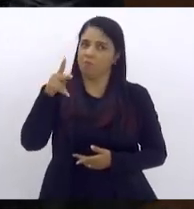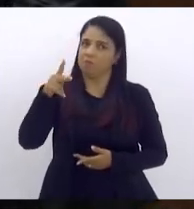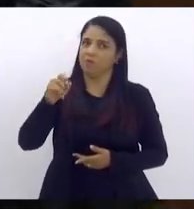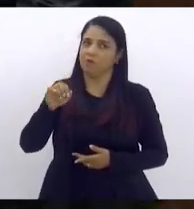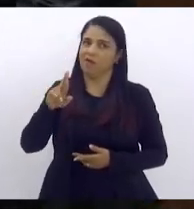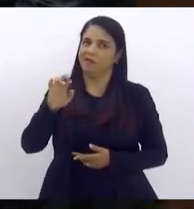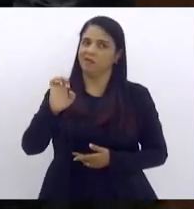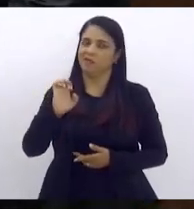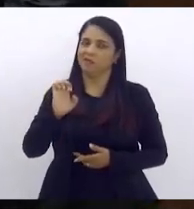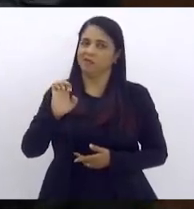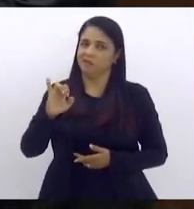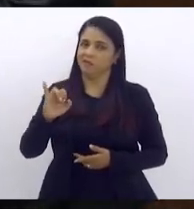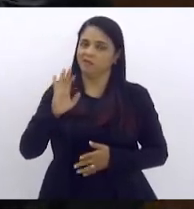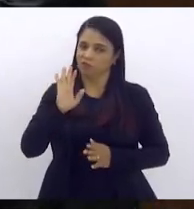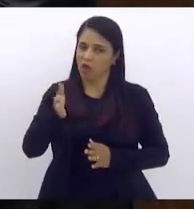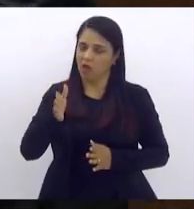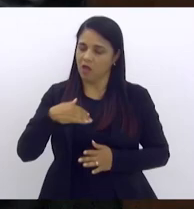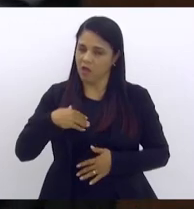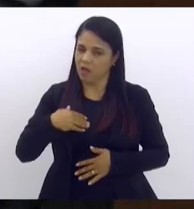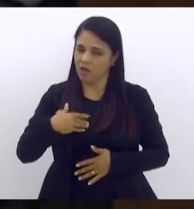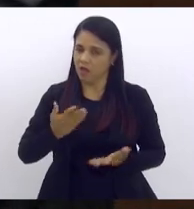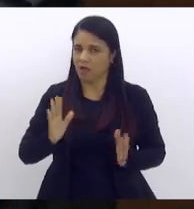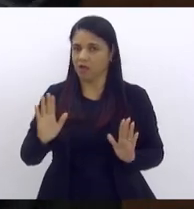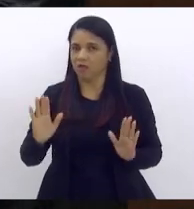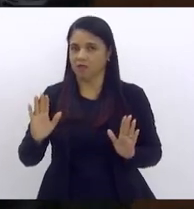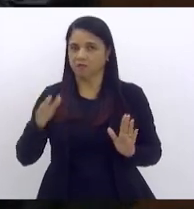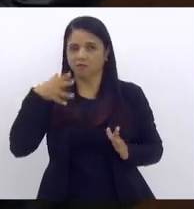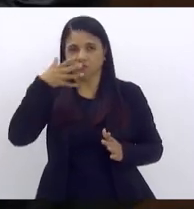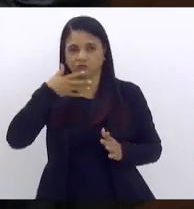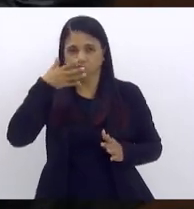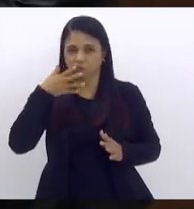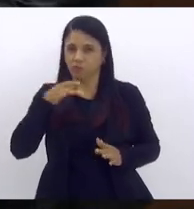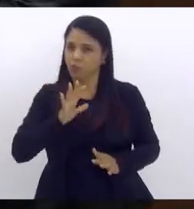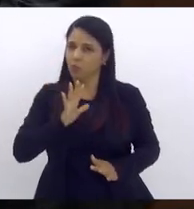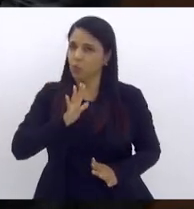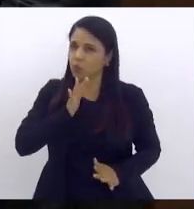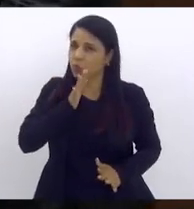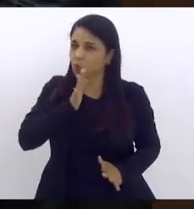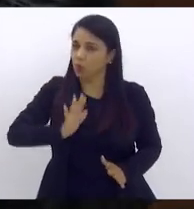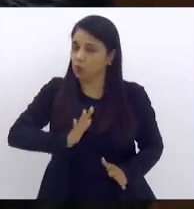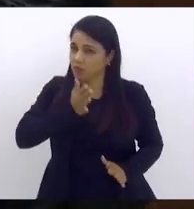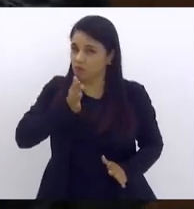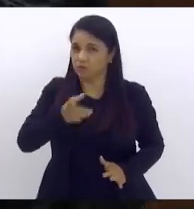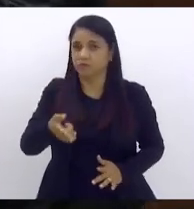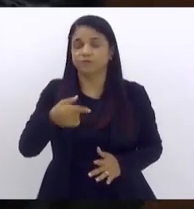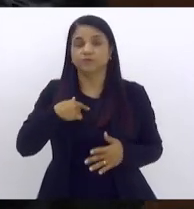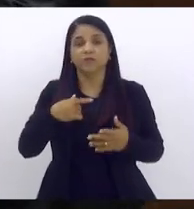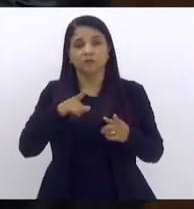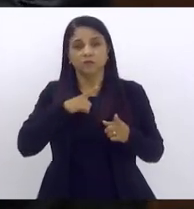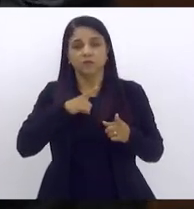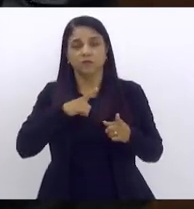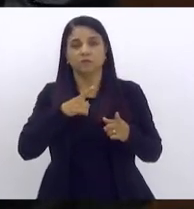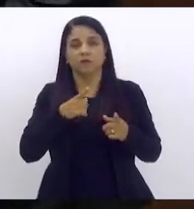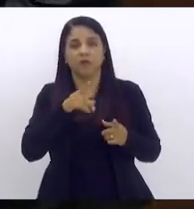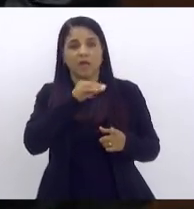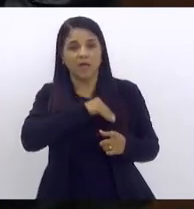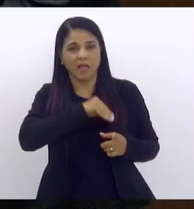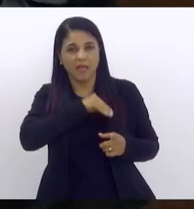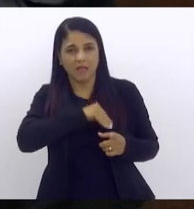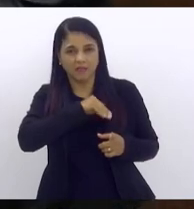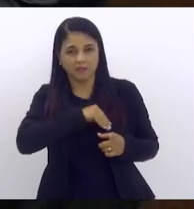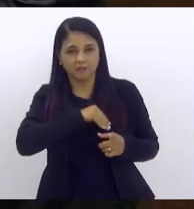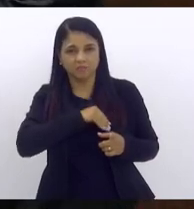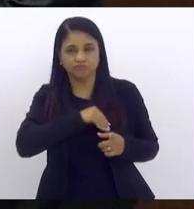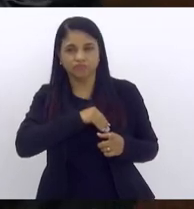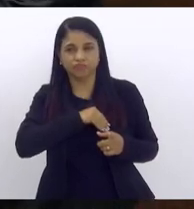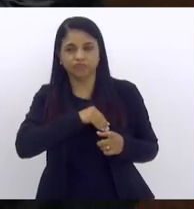Então, presidente, fugiu um pouquinho aqui o raciocínio, mas eles admitiram que existe uma renda variável. Uma renda variável